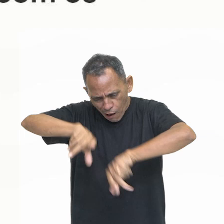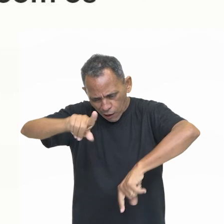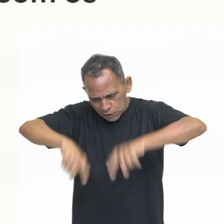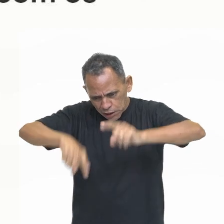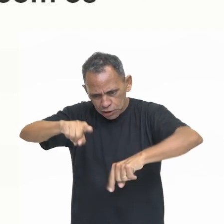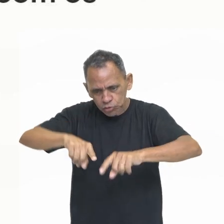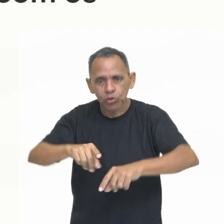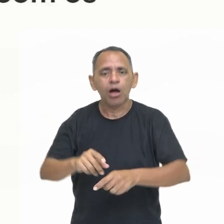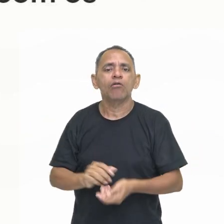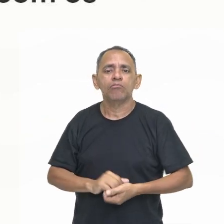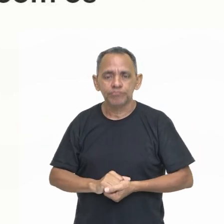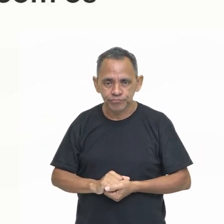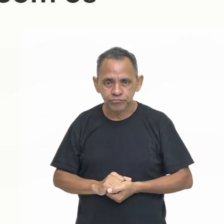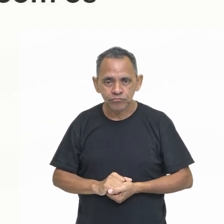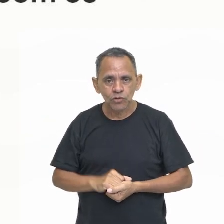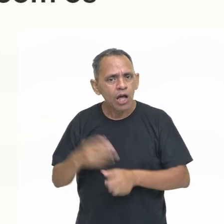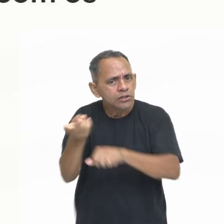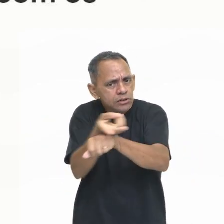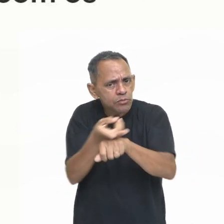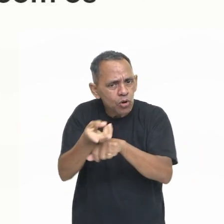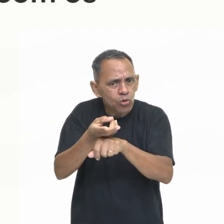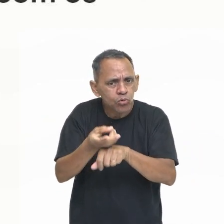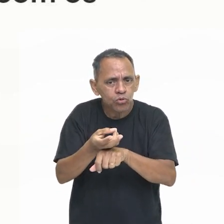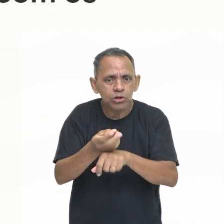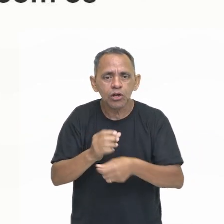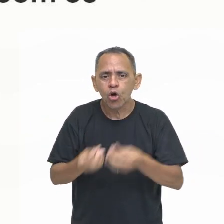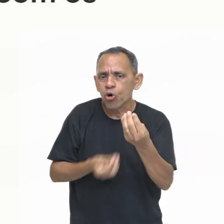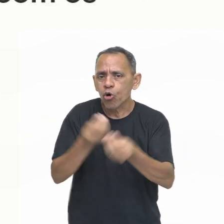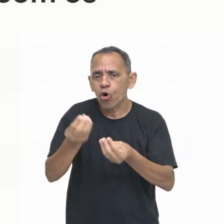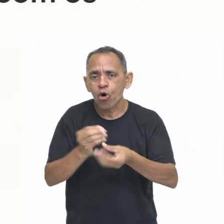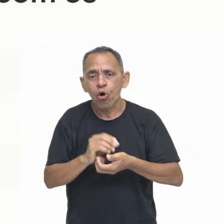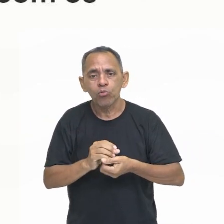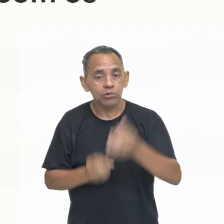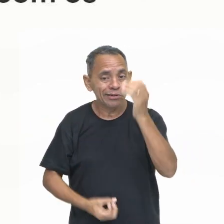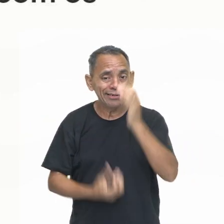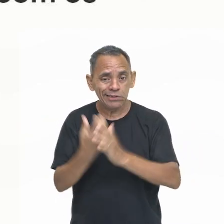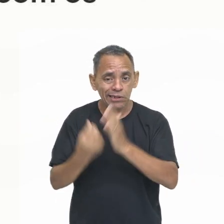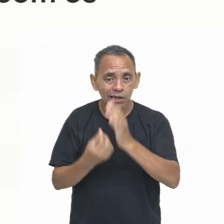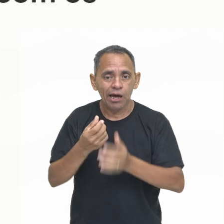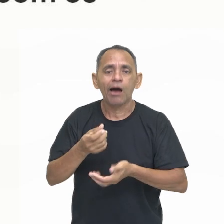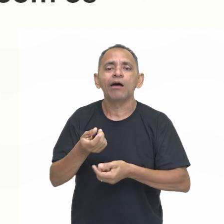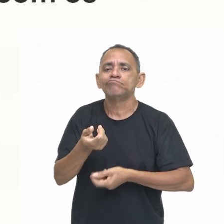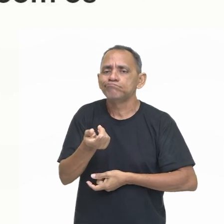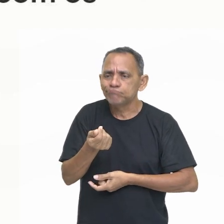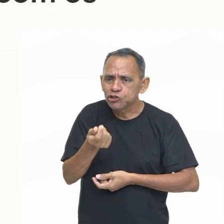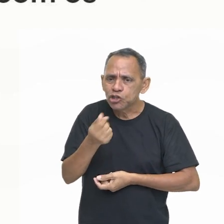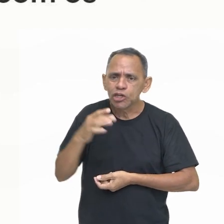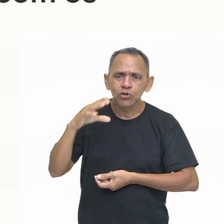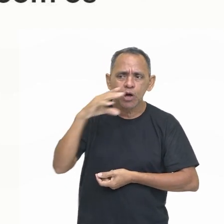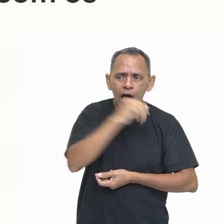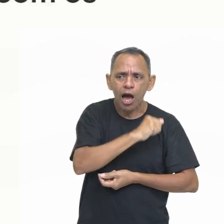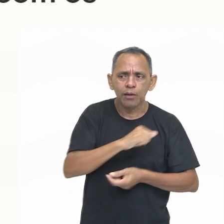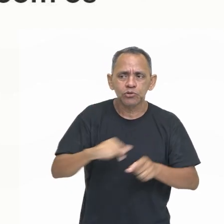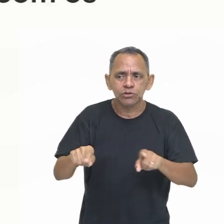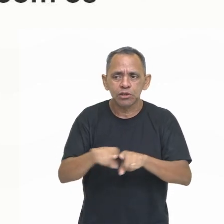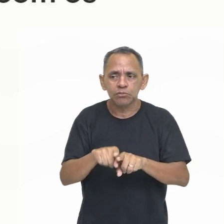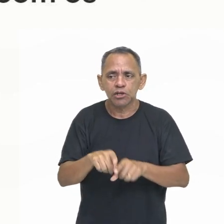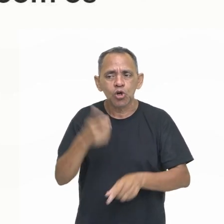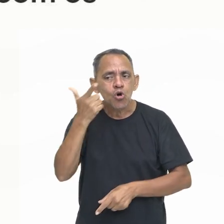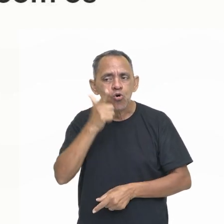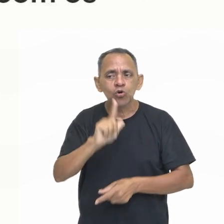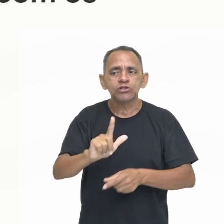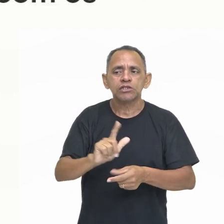de maneira, né, a gerar capital, a gerar acumulação de